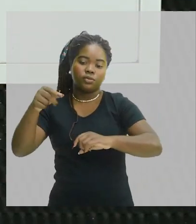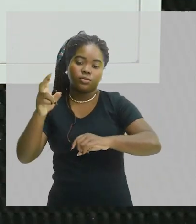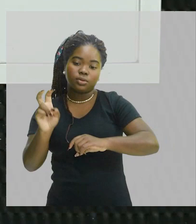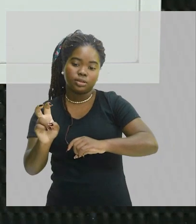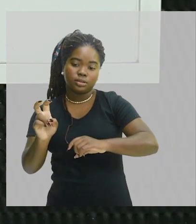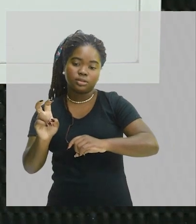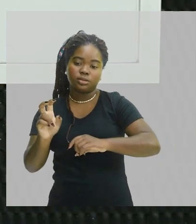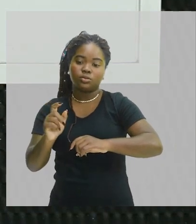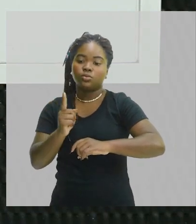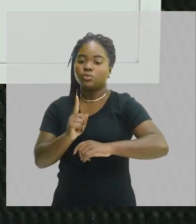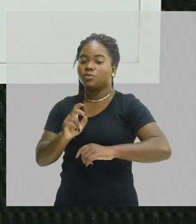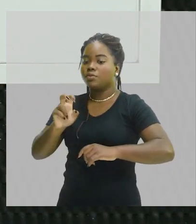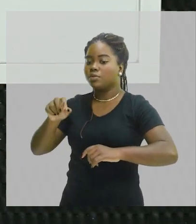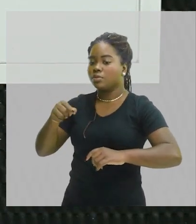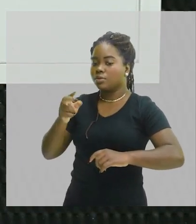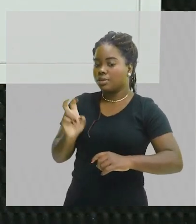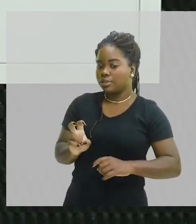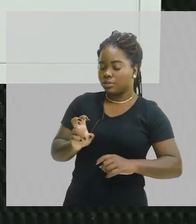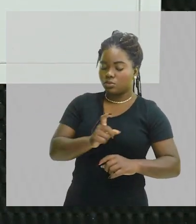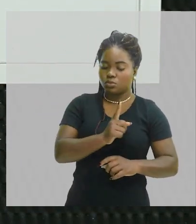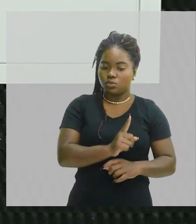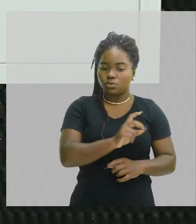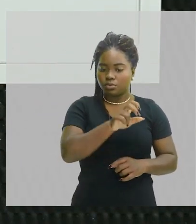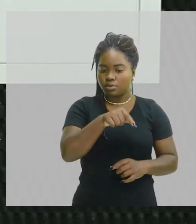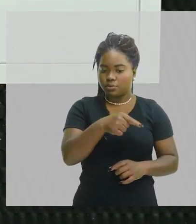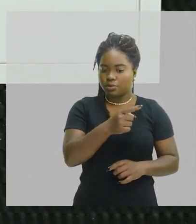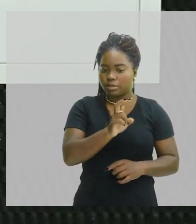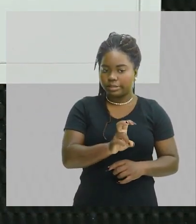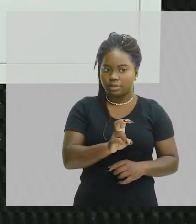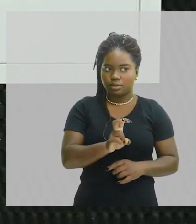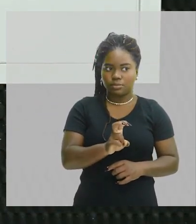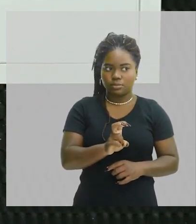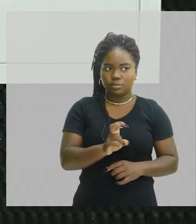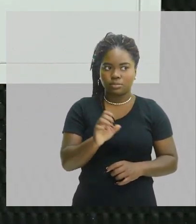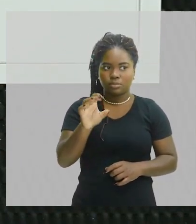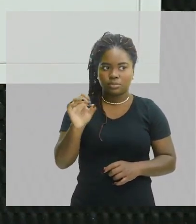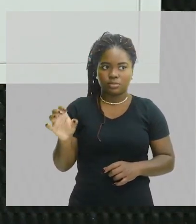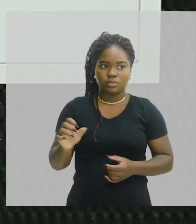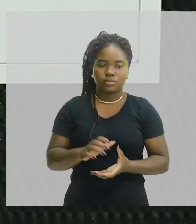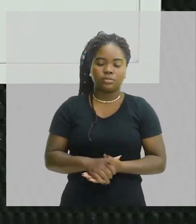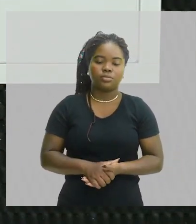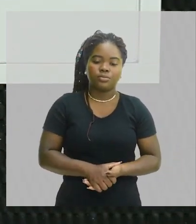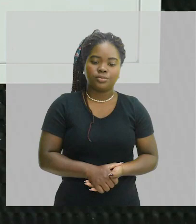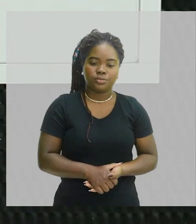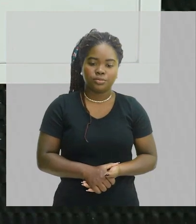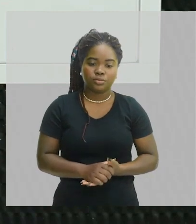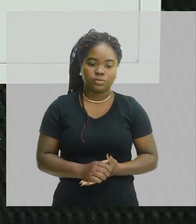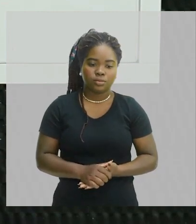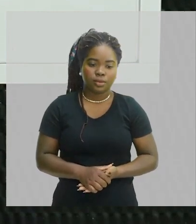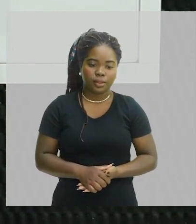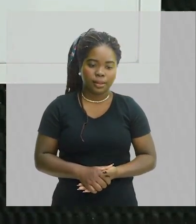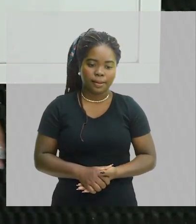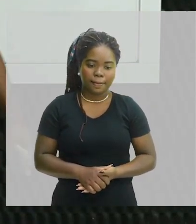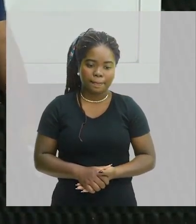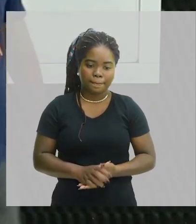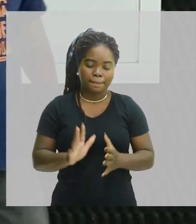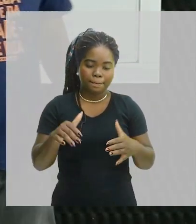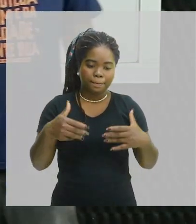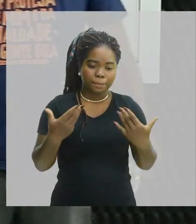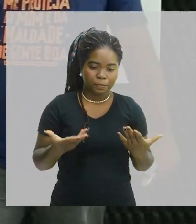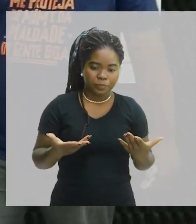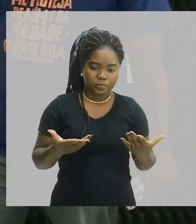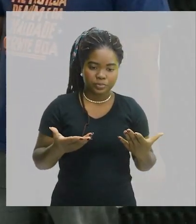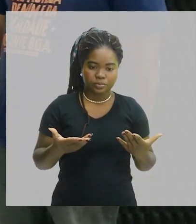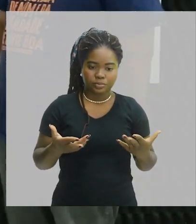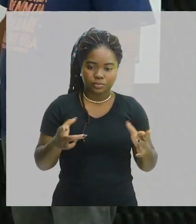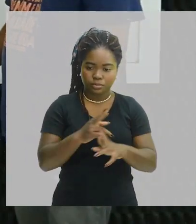1,5 volts cada, certo? Então, qual a associação de geradores